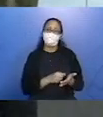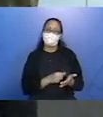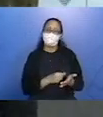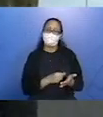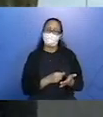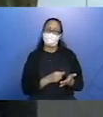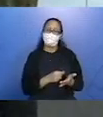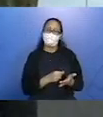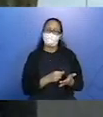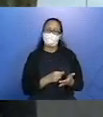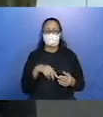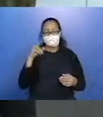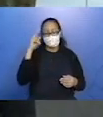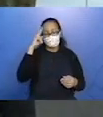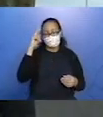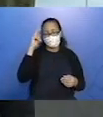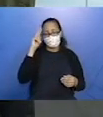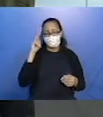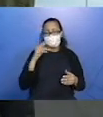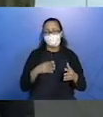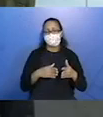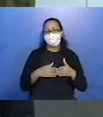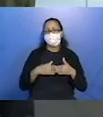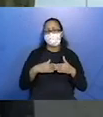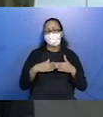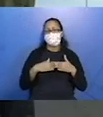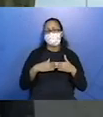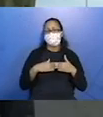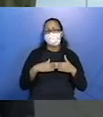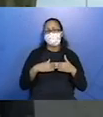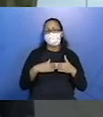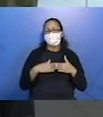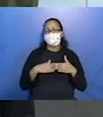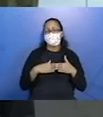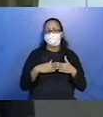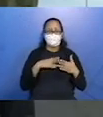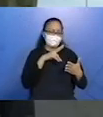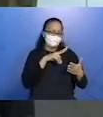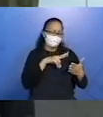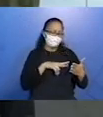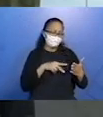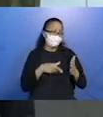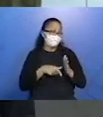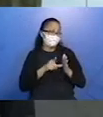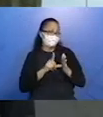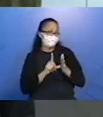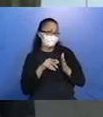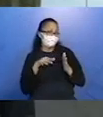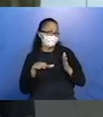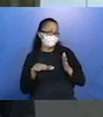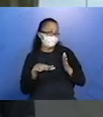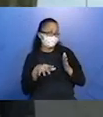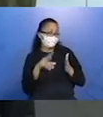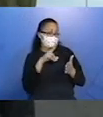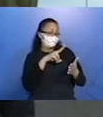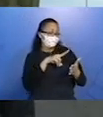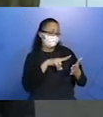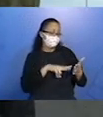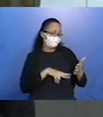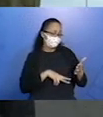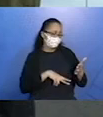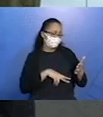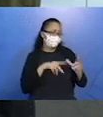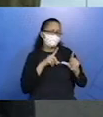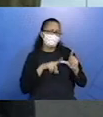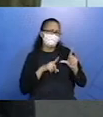Então, lembrando, por favor, na hora de enviar, dá uma conferida para ver se apareceu bem a sua resposta, se a sua letra não